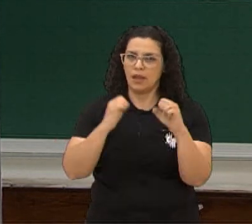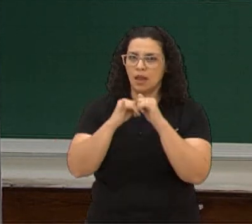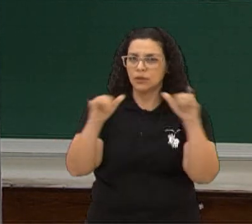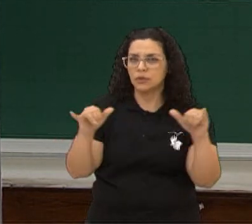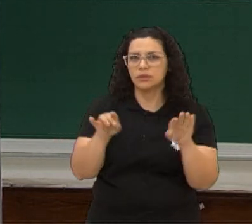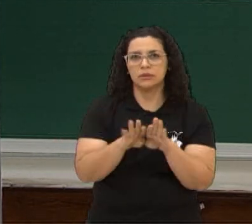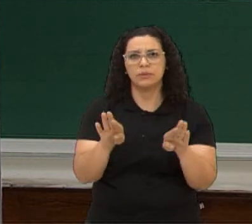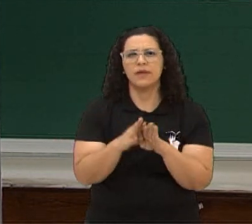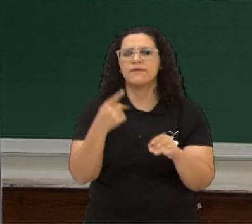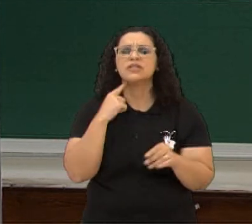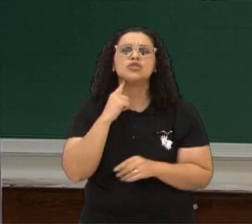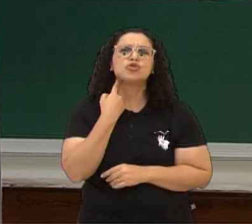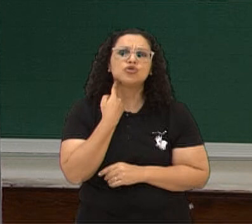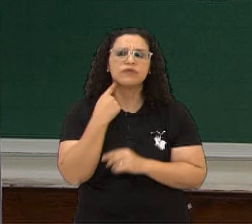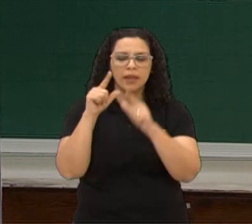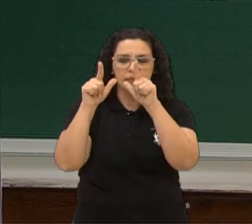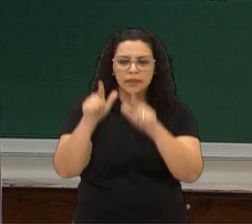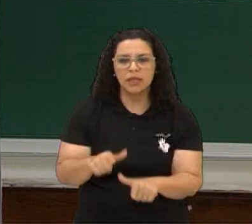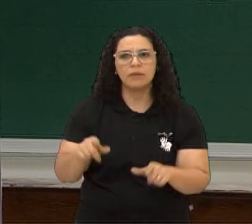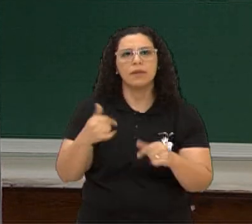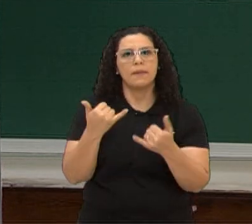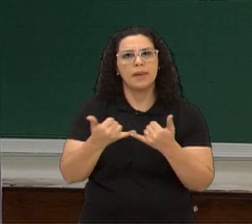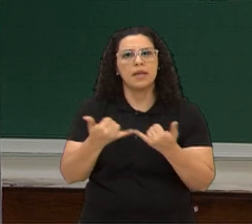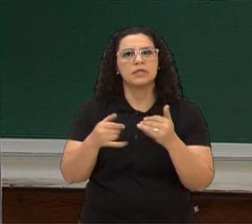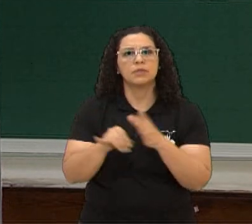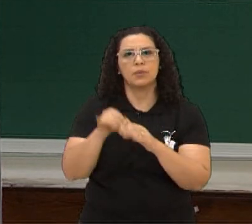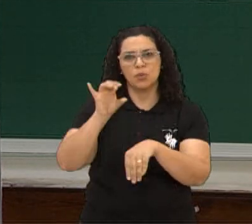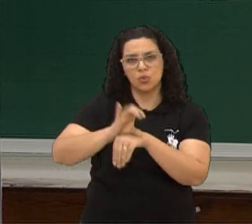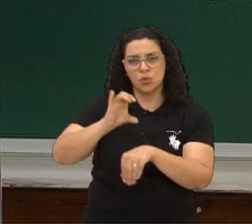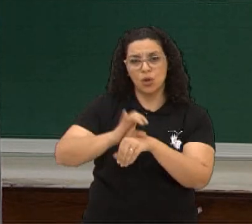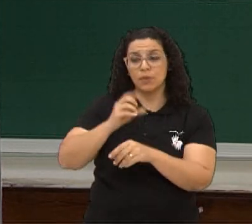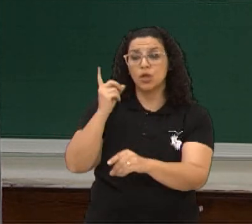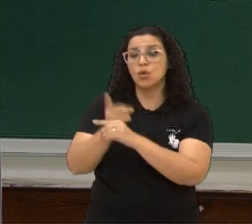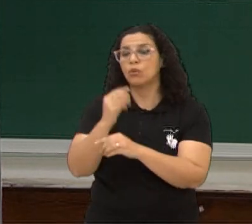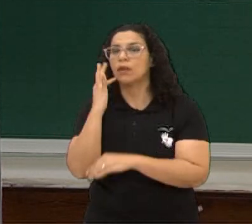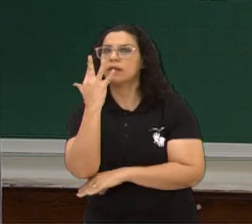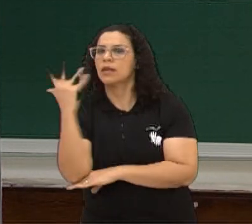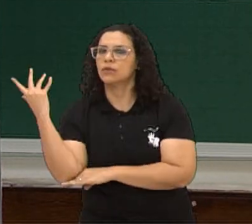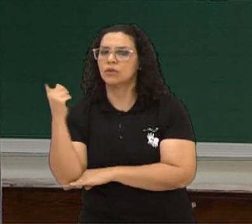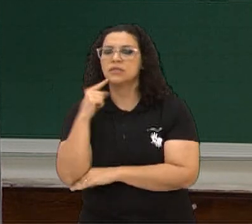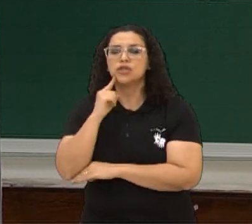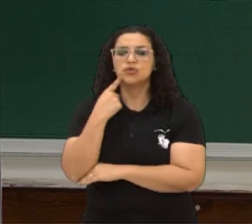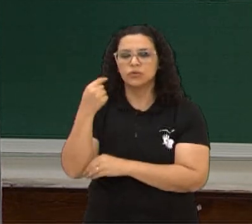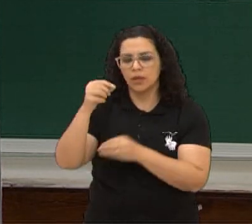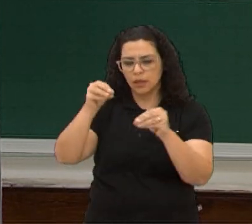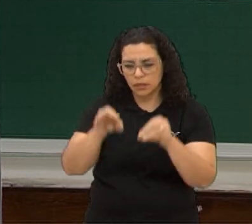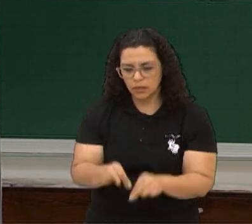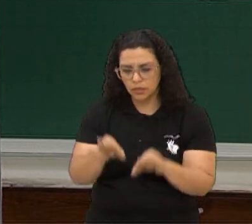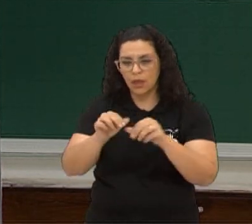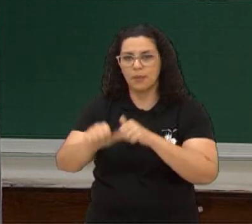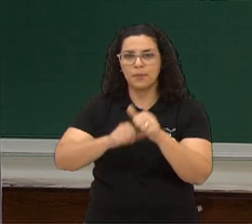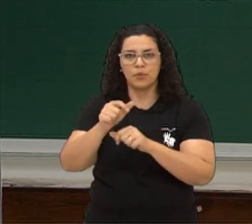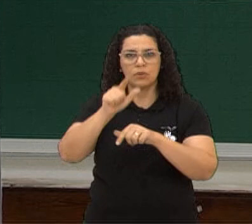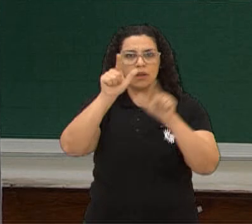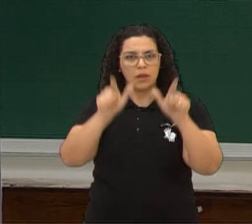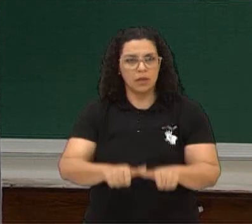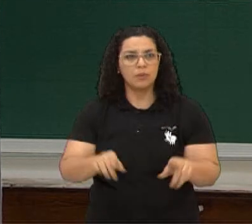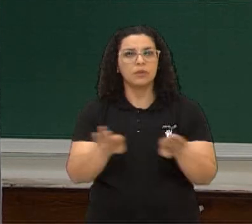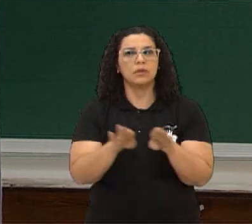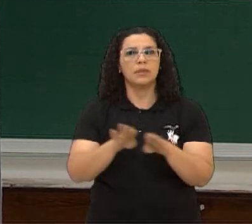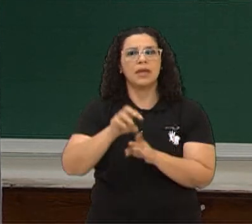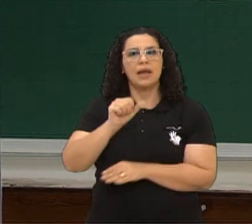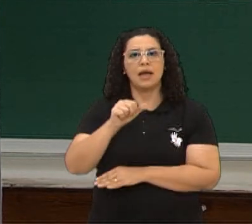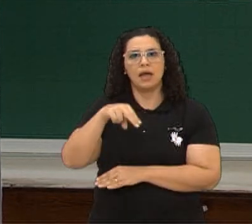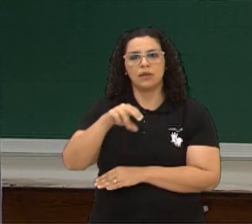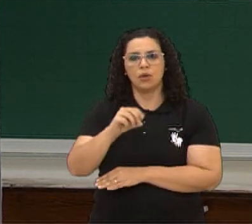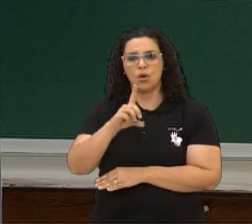estão impuros no ambiente, como por exemplo o cobre, que é encontrado junto com impurezas, e a anodização, que é a formação de uma